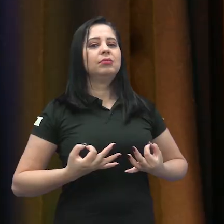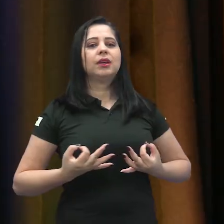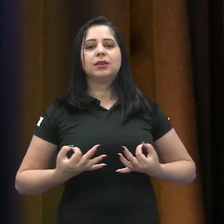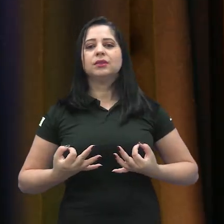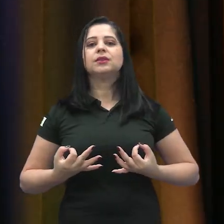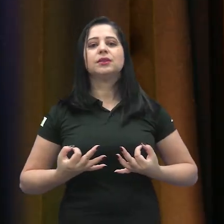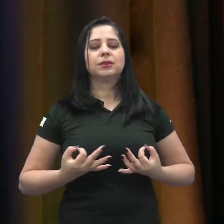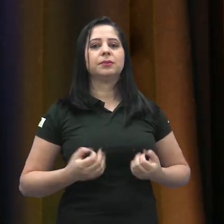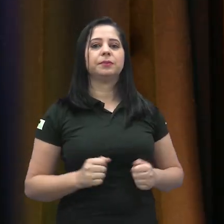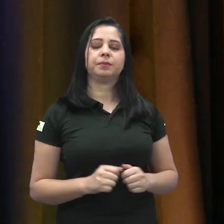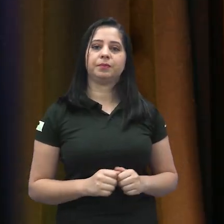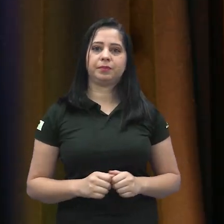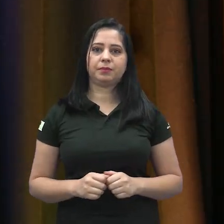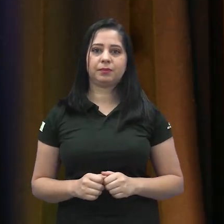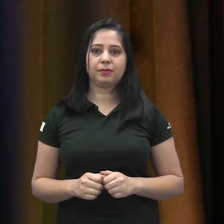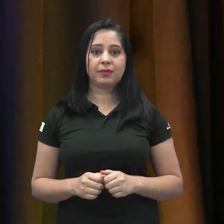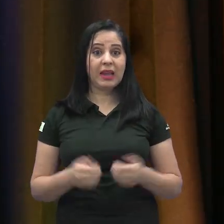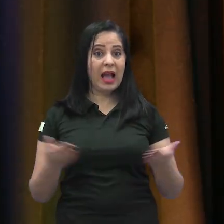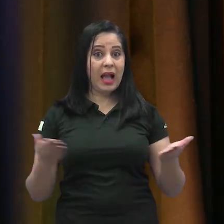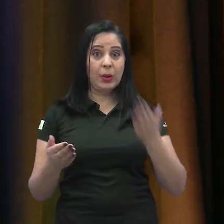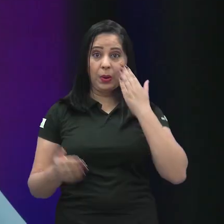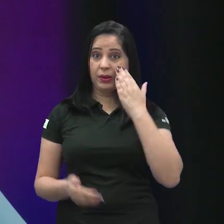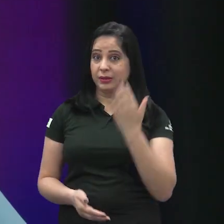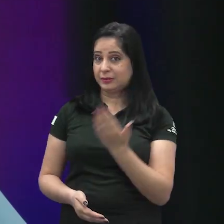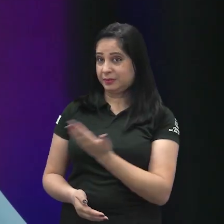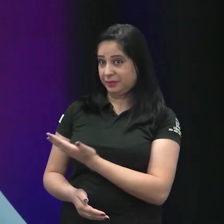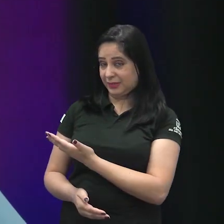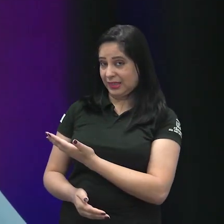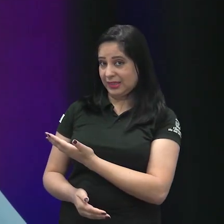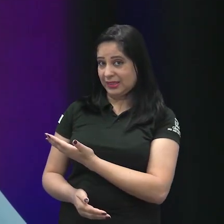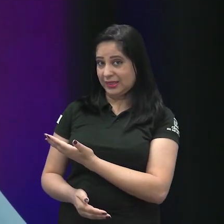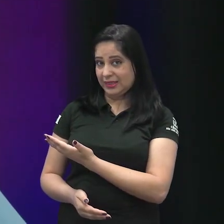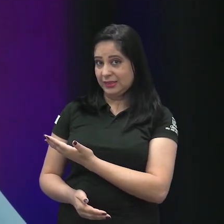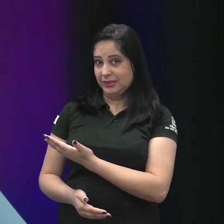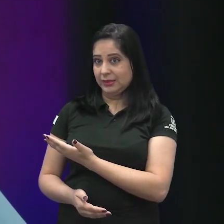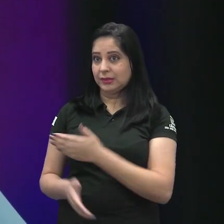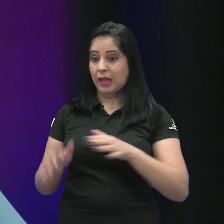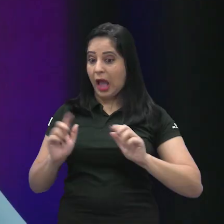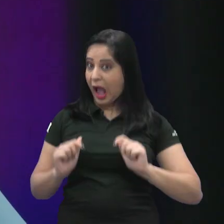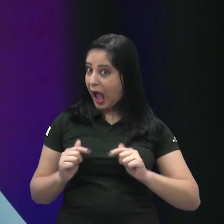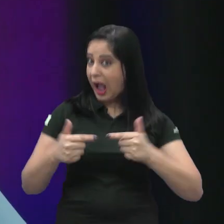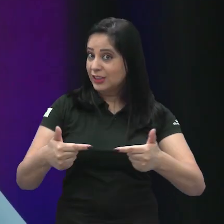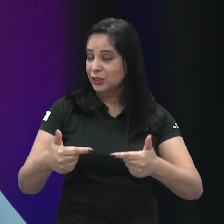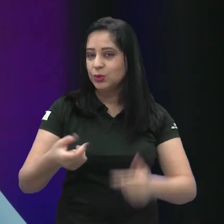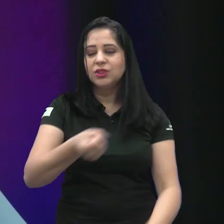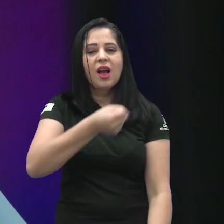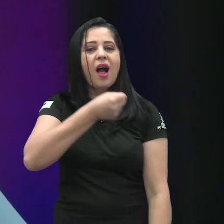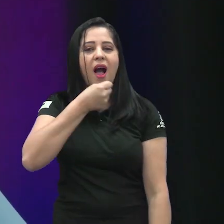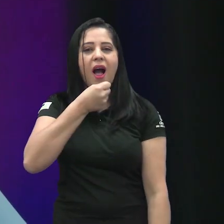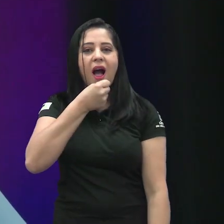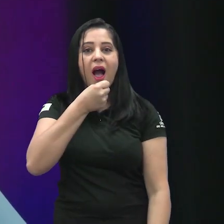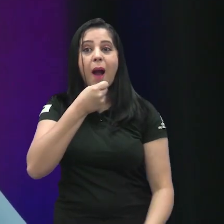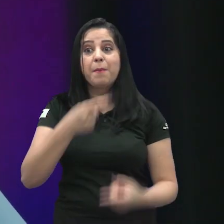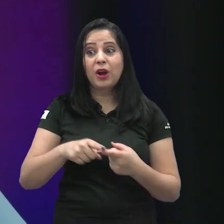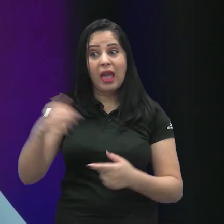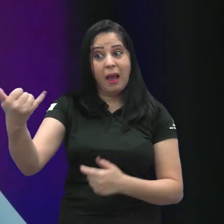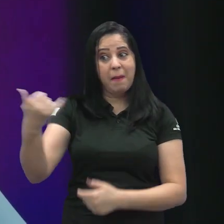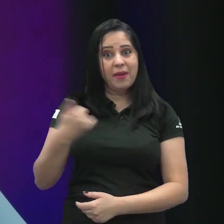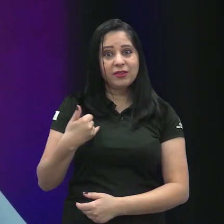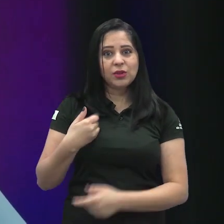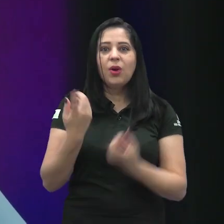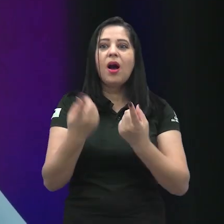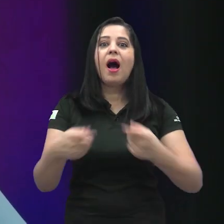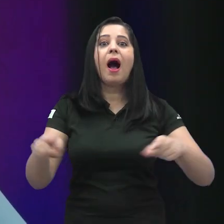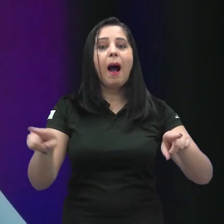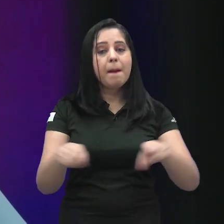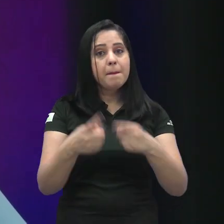da organização da natureza humana, sim. E agora, Alcenir estará conosco na ação, como cantora, porque